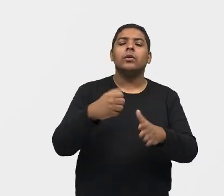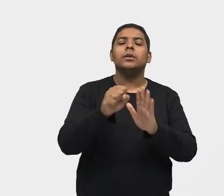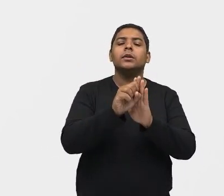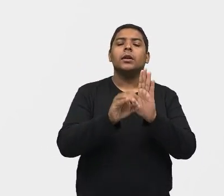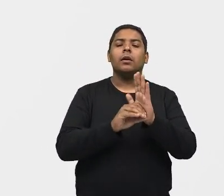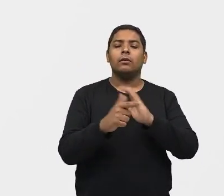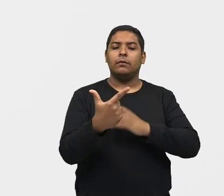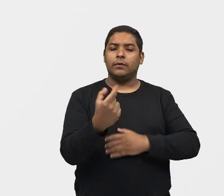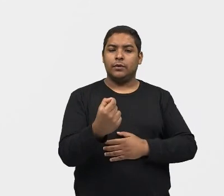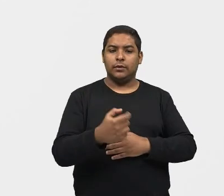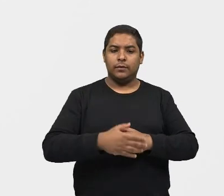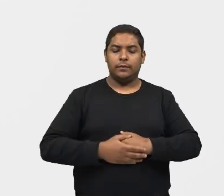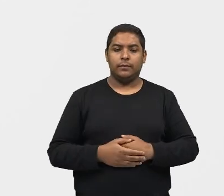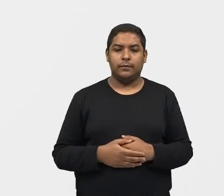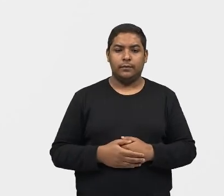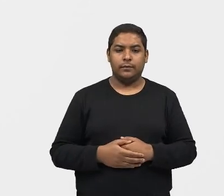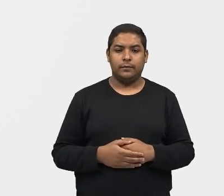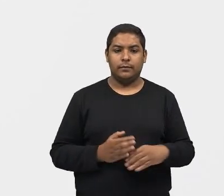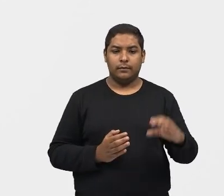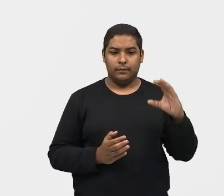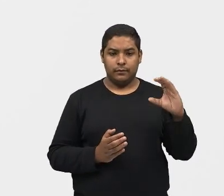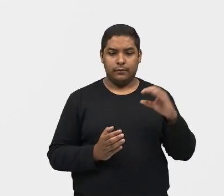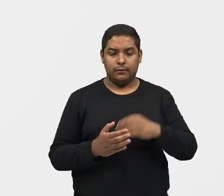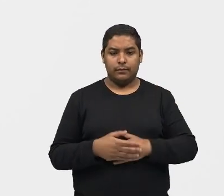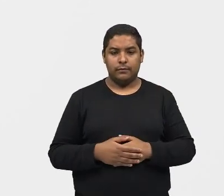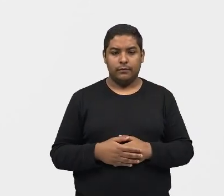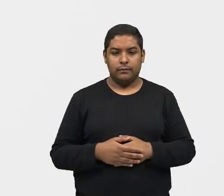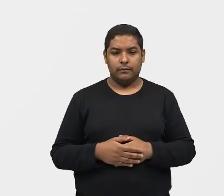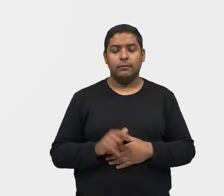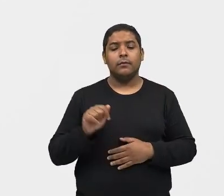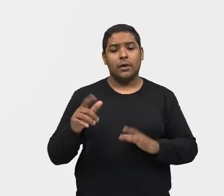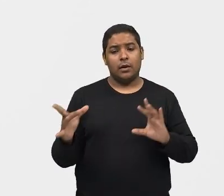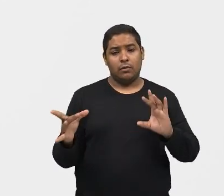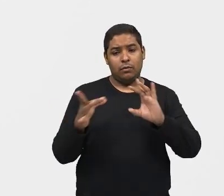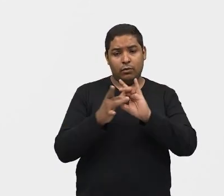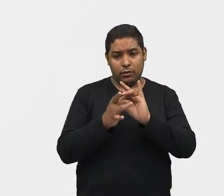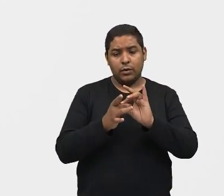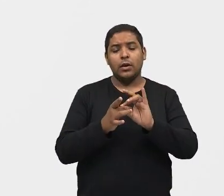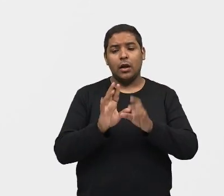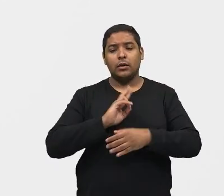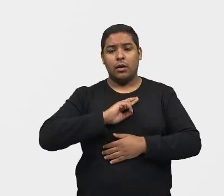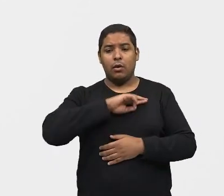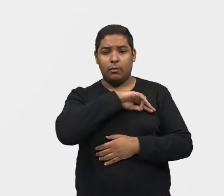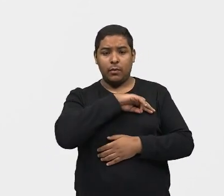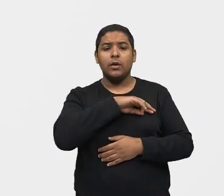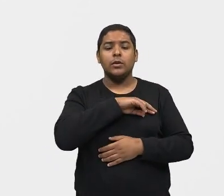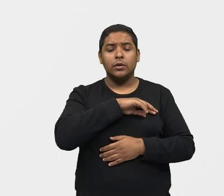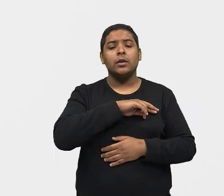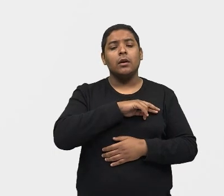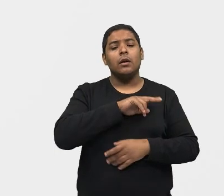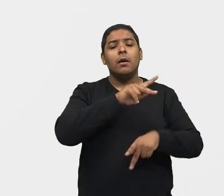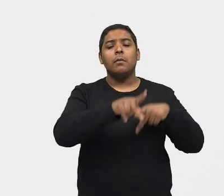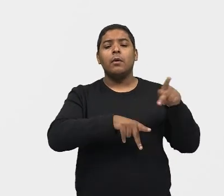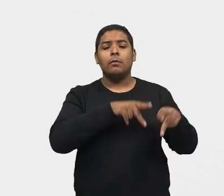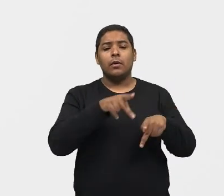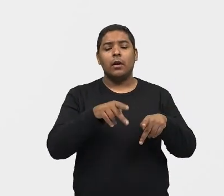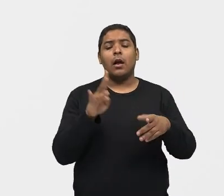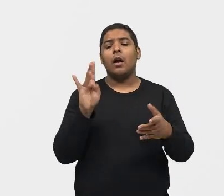XX. Muito bem. C, por ser associada às canções de amor, tornou-se popular em